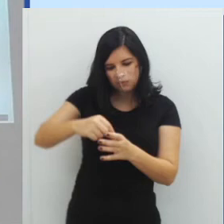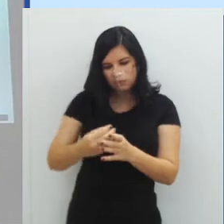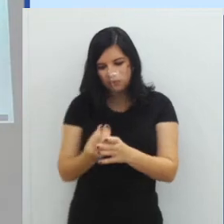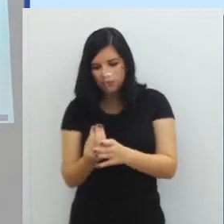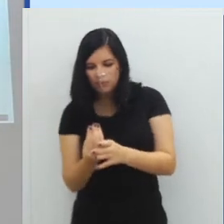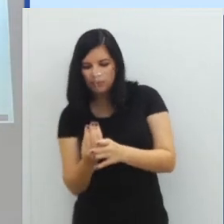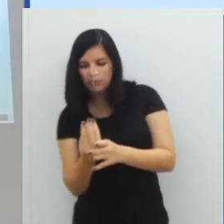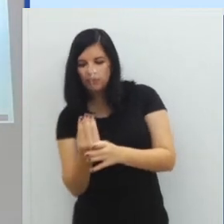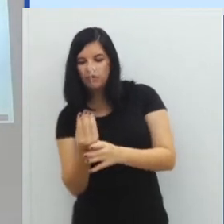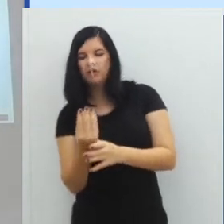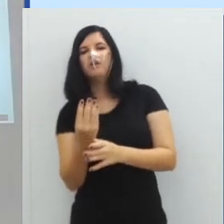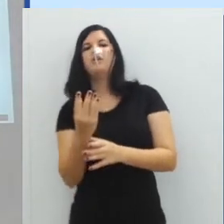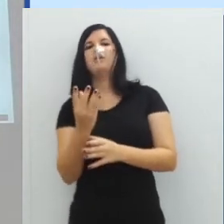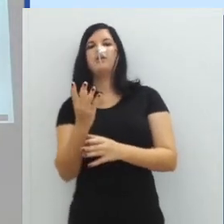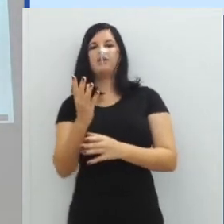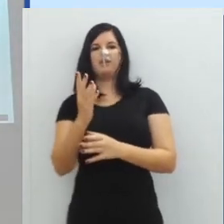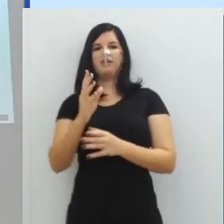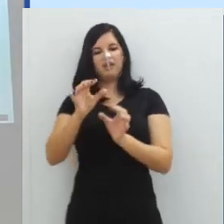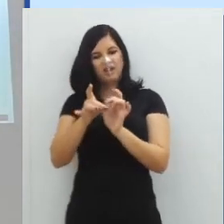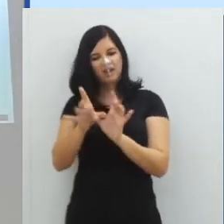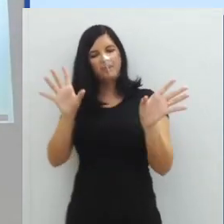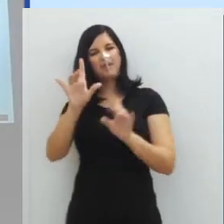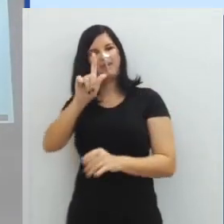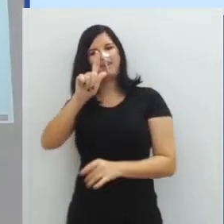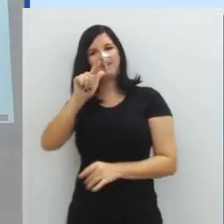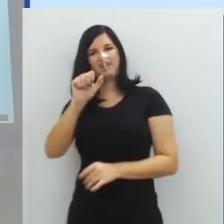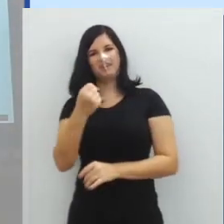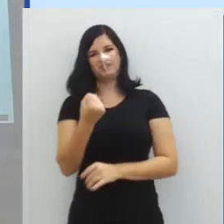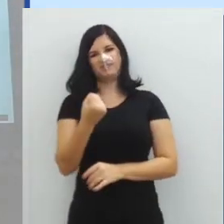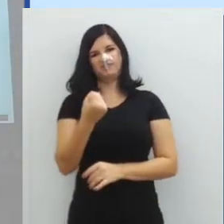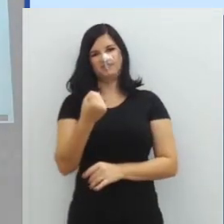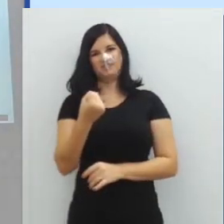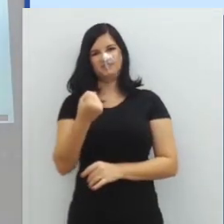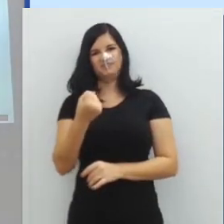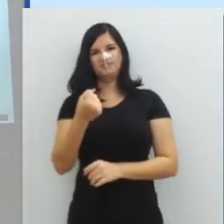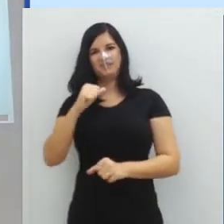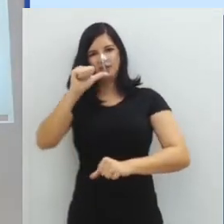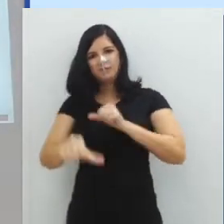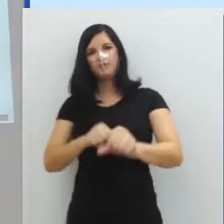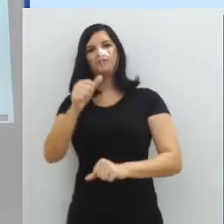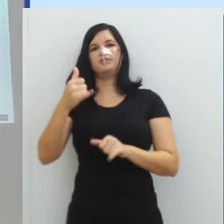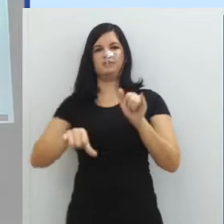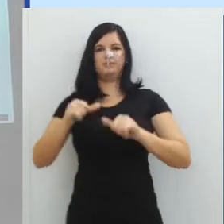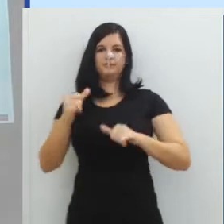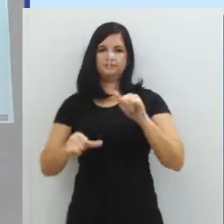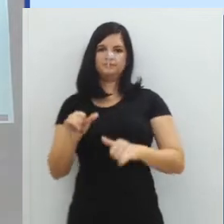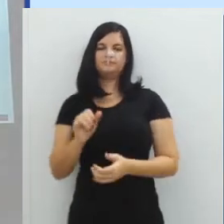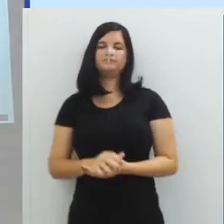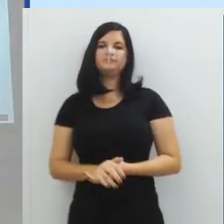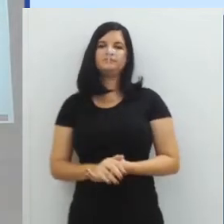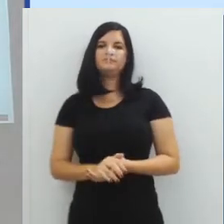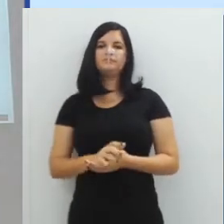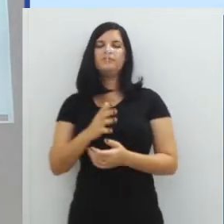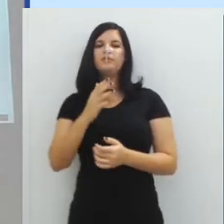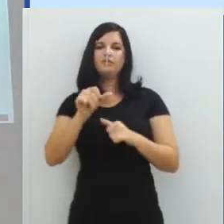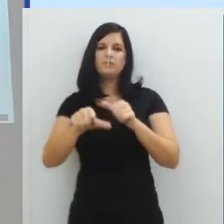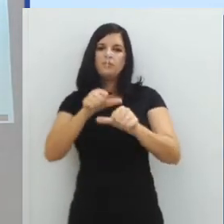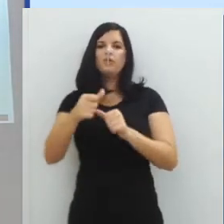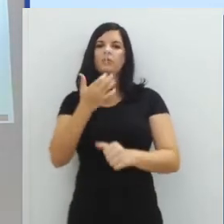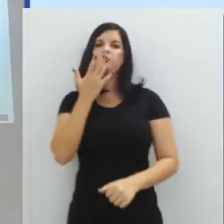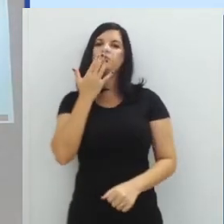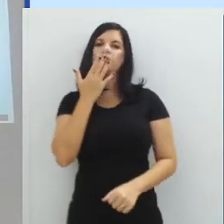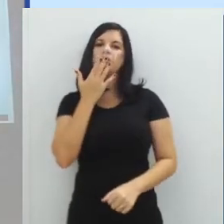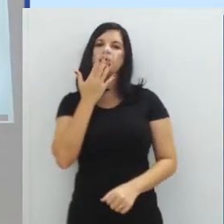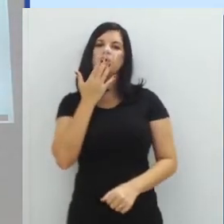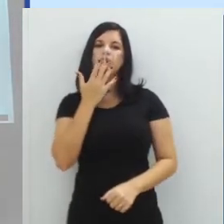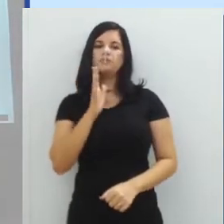ali nada mais é do que sendo uma liberação de gás através de uma reação química. E mudança de cor. Quando a gente